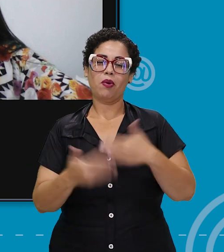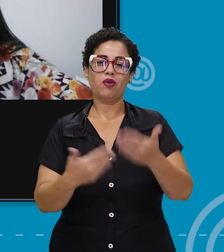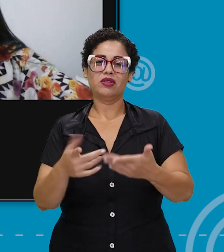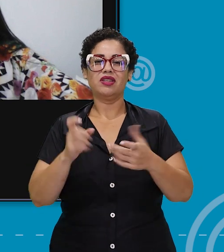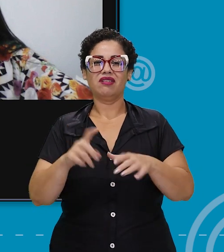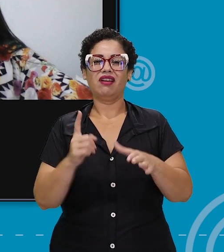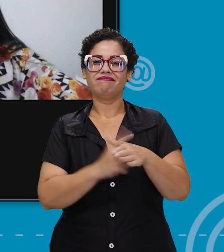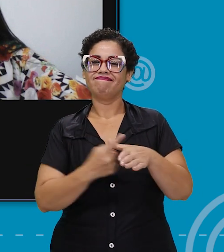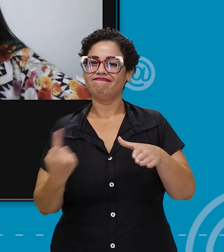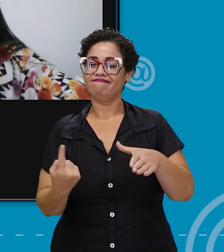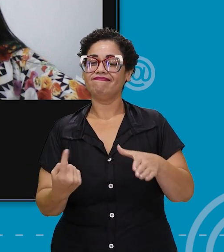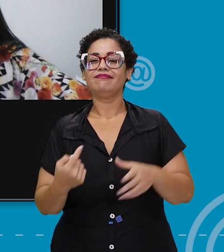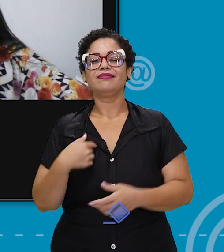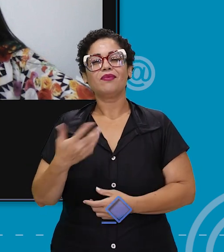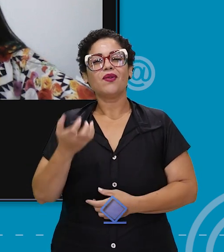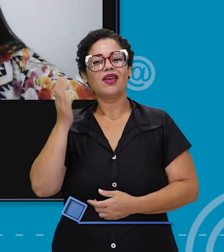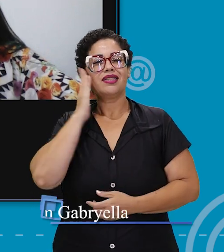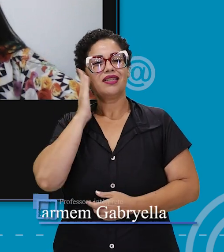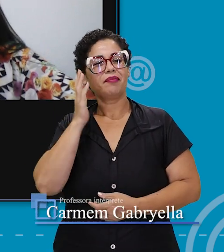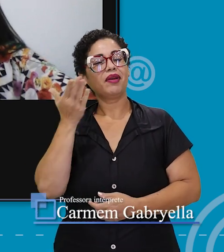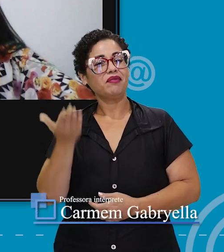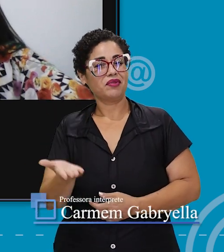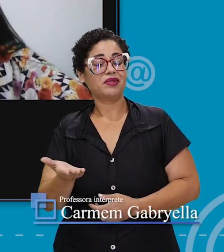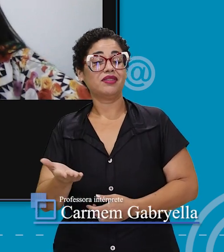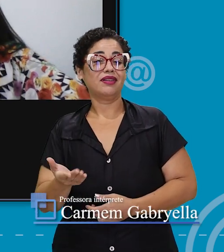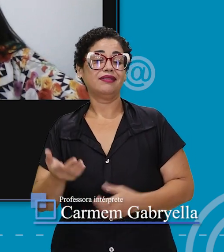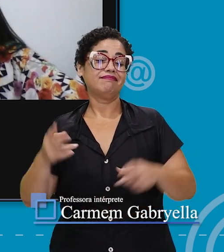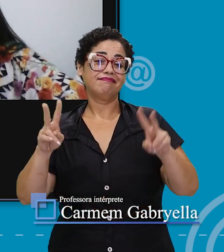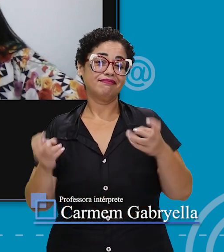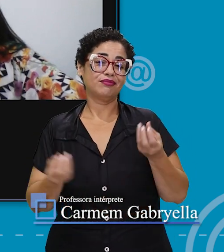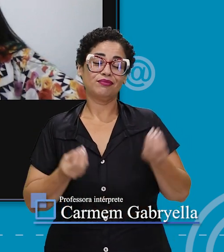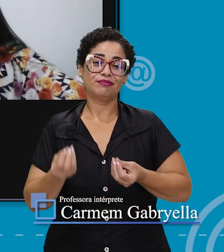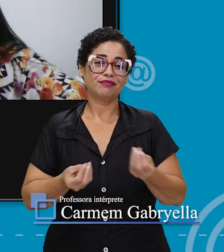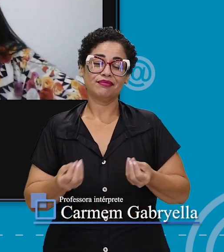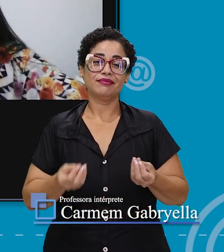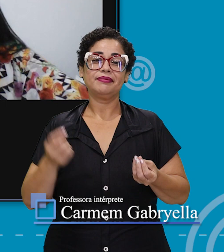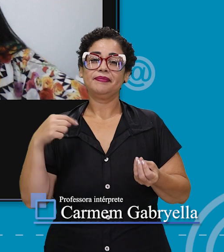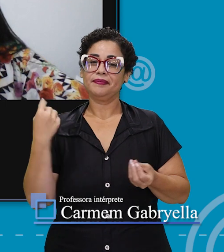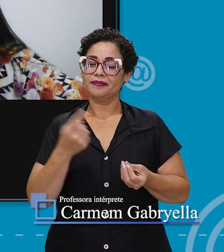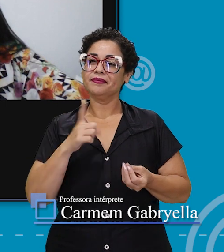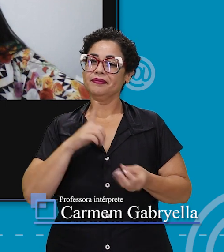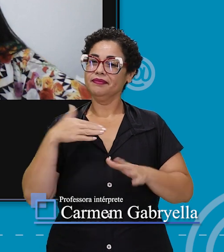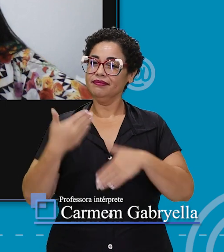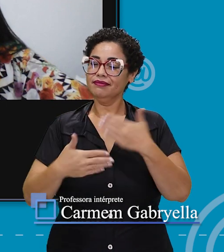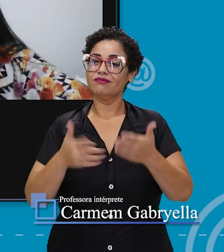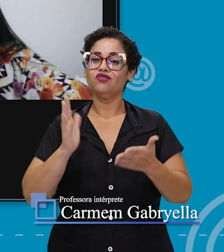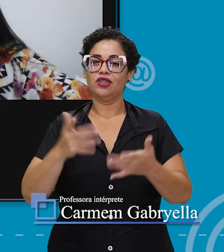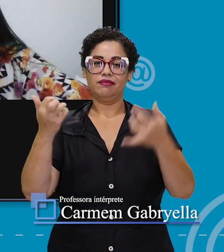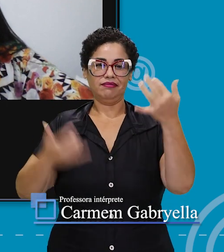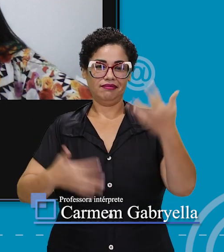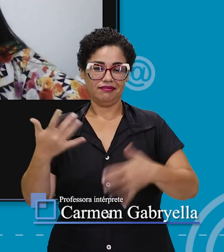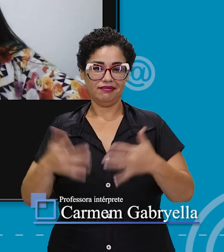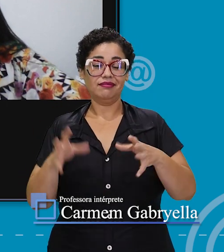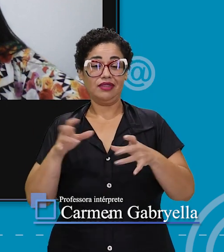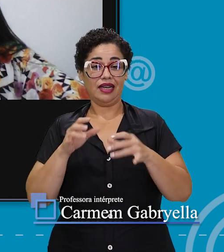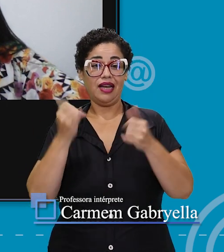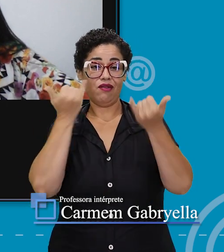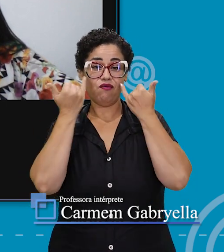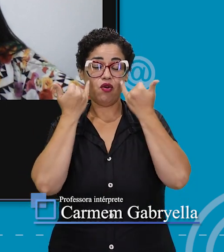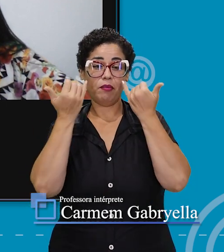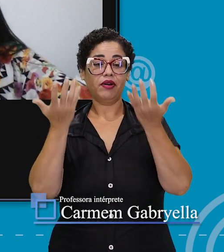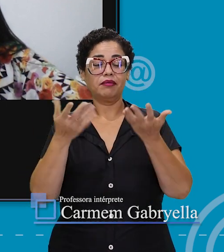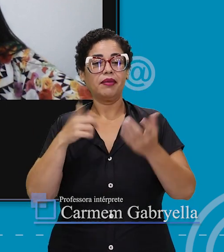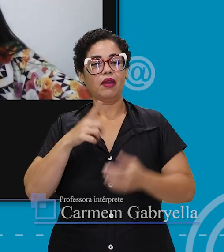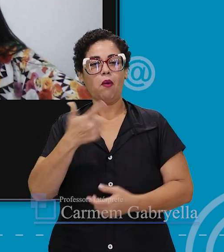do processo que é excludente. Eu queria saber de você também, Evelyn, o seguinte: a gente tem todo um processo, e a gente já falou sobre isso no